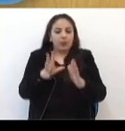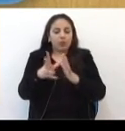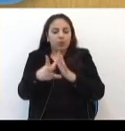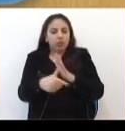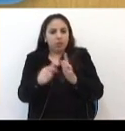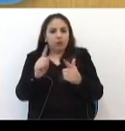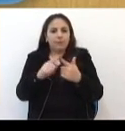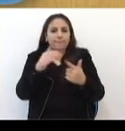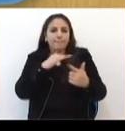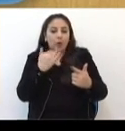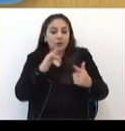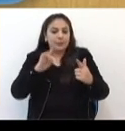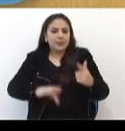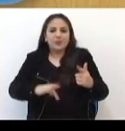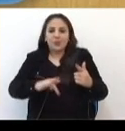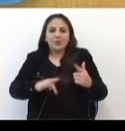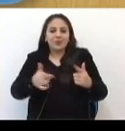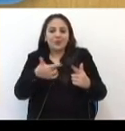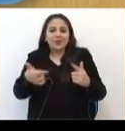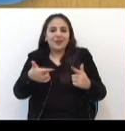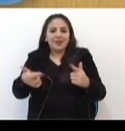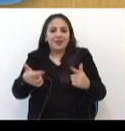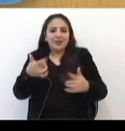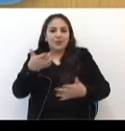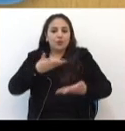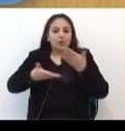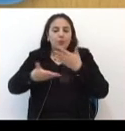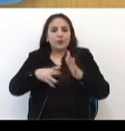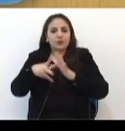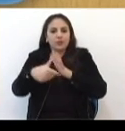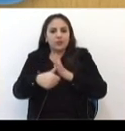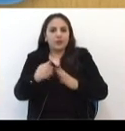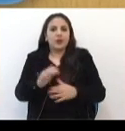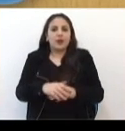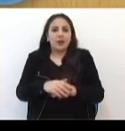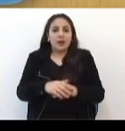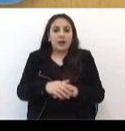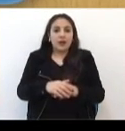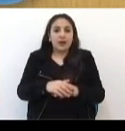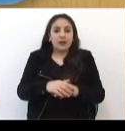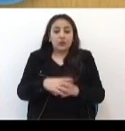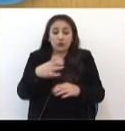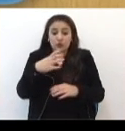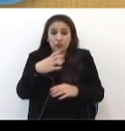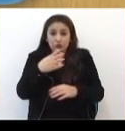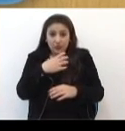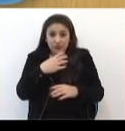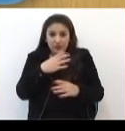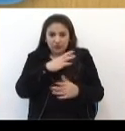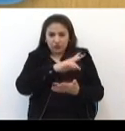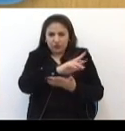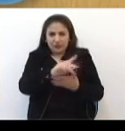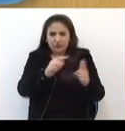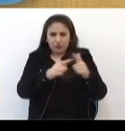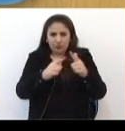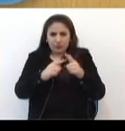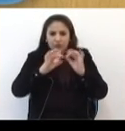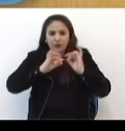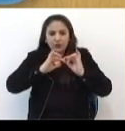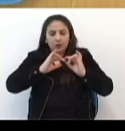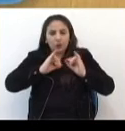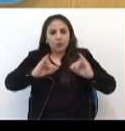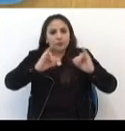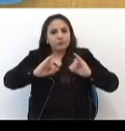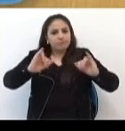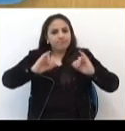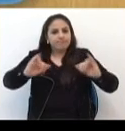e mortes de inocentes são manchetes diárias nos veículos de comunicação. Os gaúchos estão cobrando do